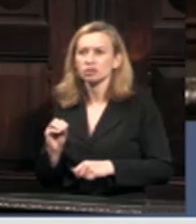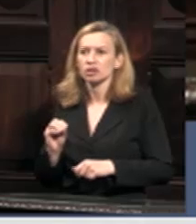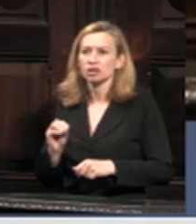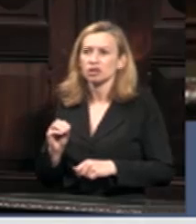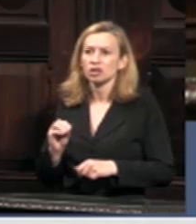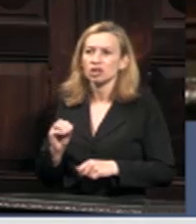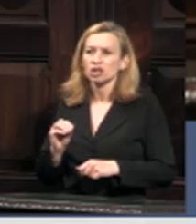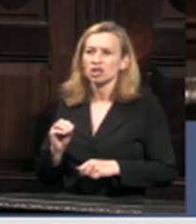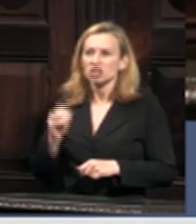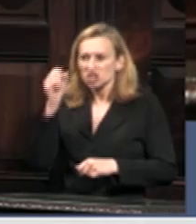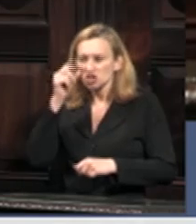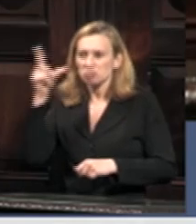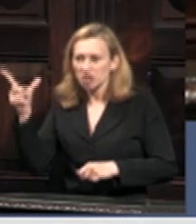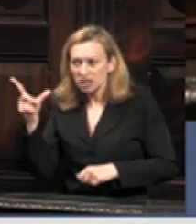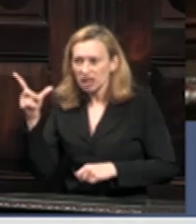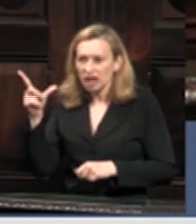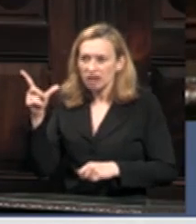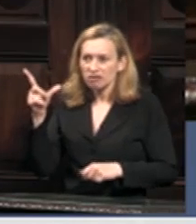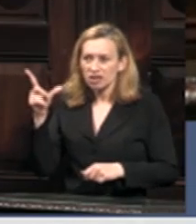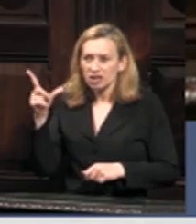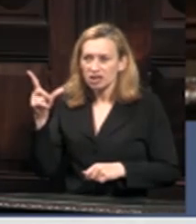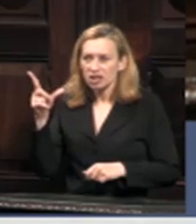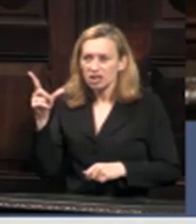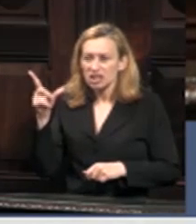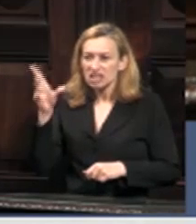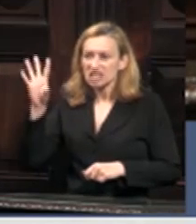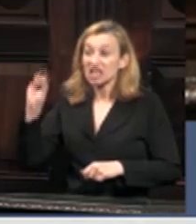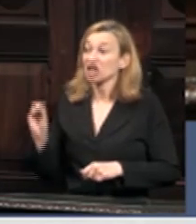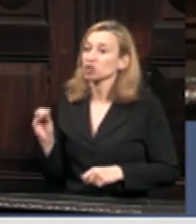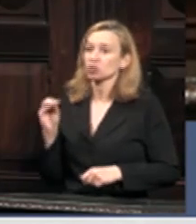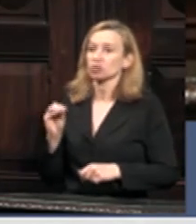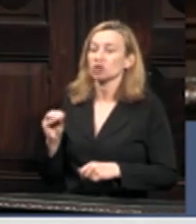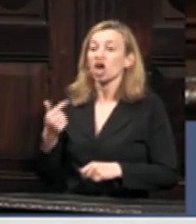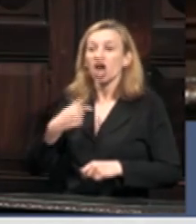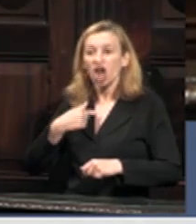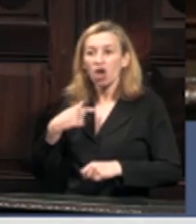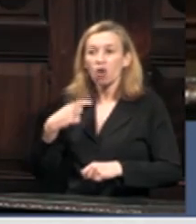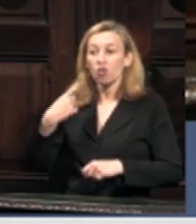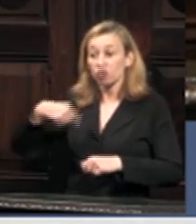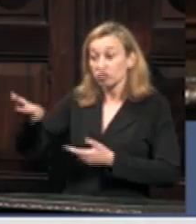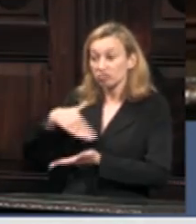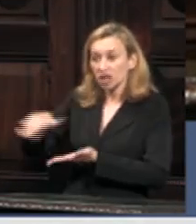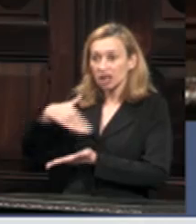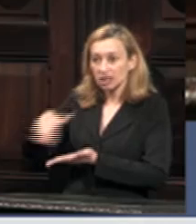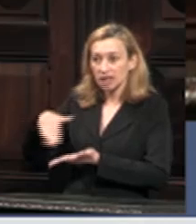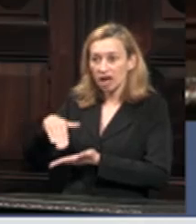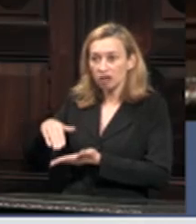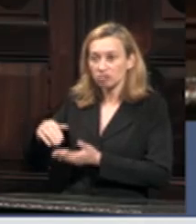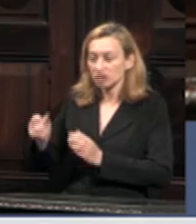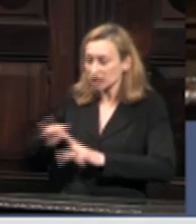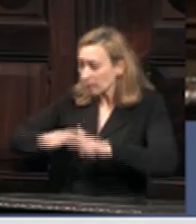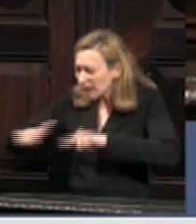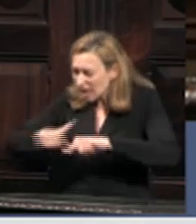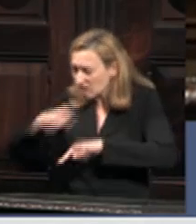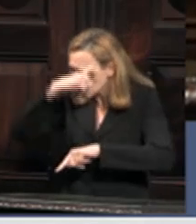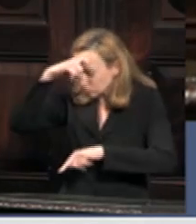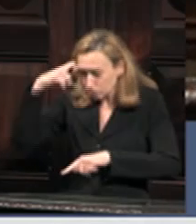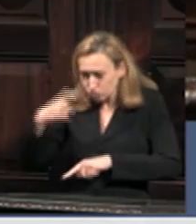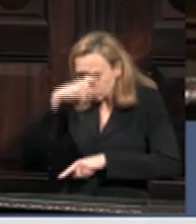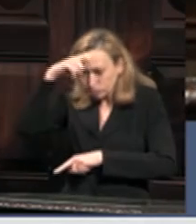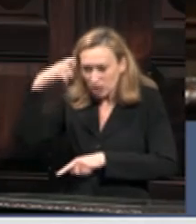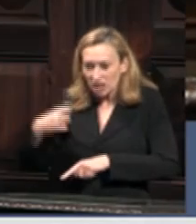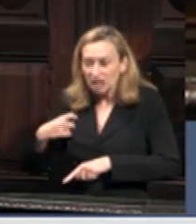ou dormia mais cedo do que ele. Eu fui secretário e secretário sempre de rua. Trabalhava muito, mas